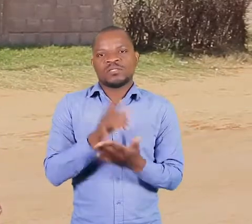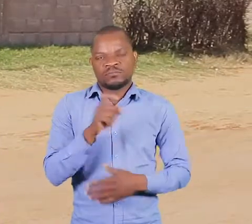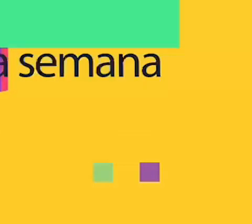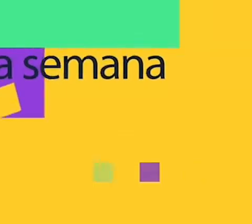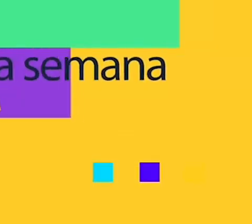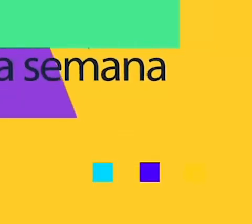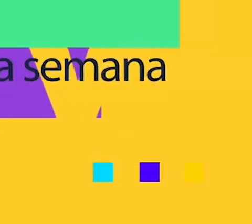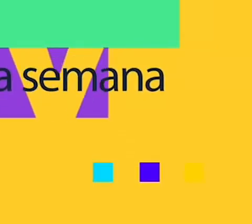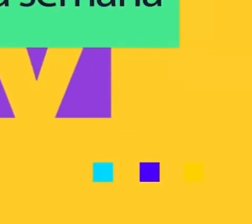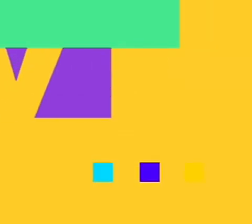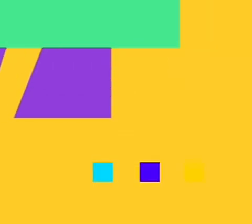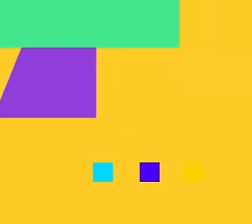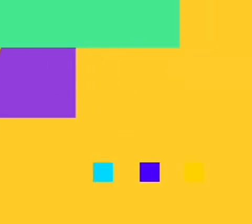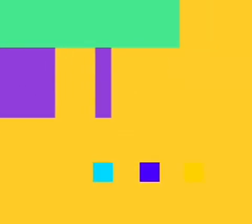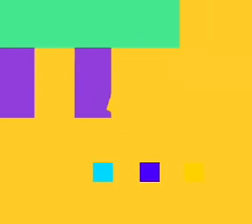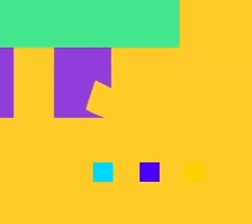Macia.